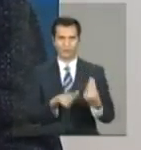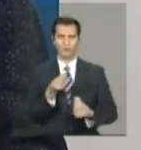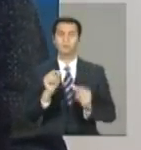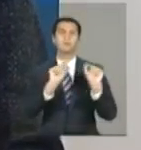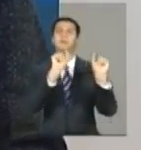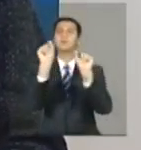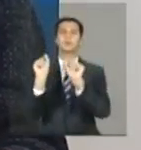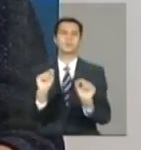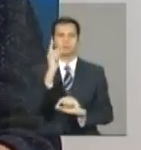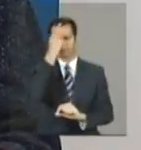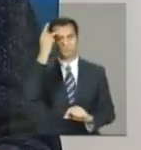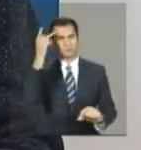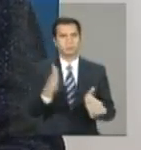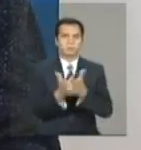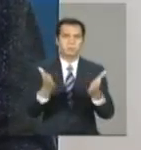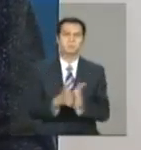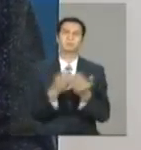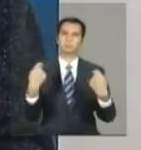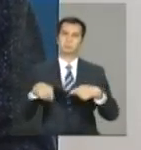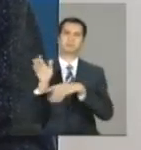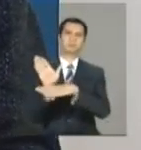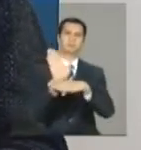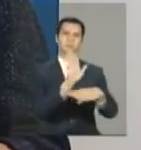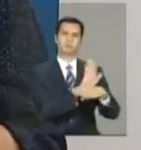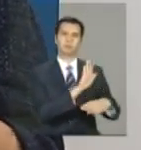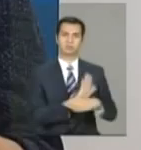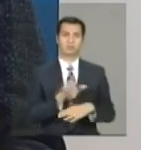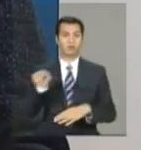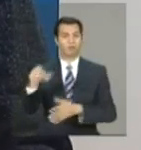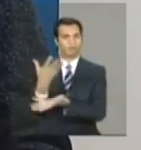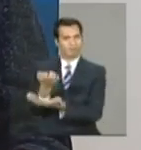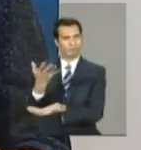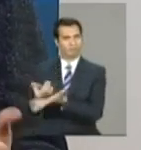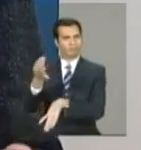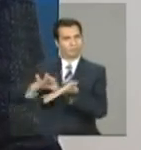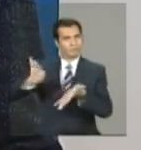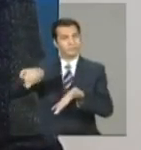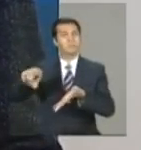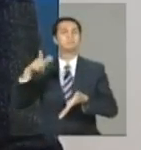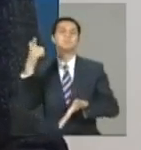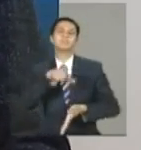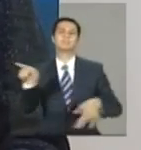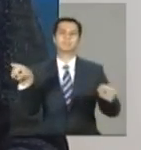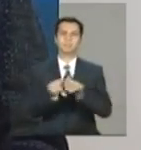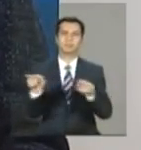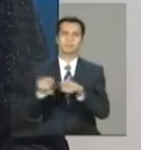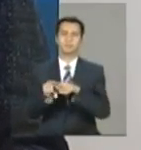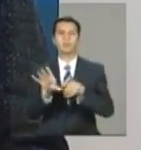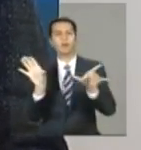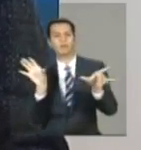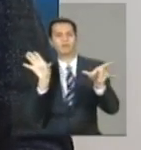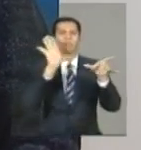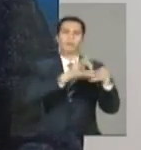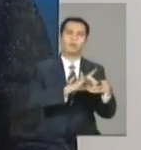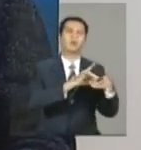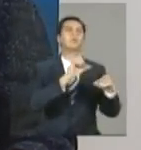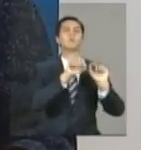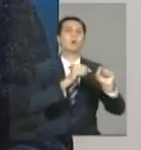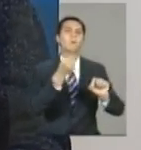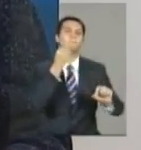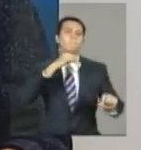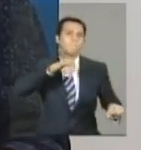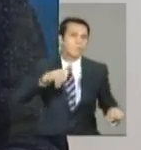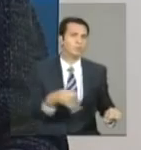atendido e o mapa que vai permitir o monitoramento desses programas e o casamento das necessidades com mapa de oportunidades.